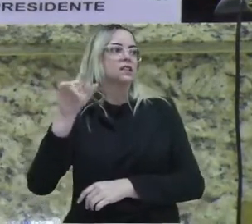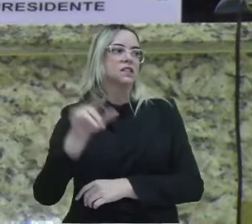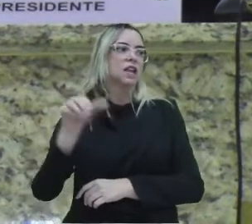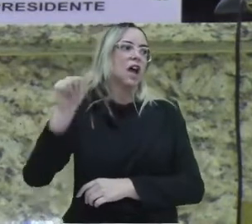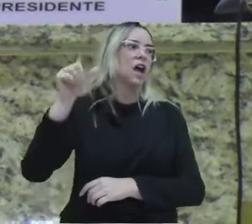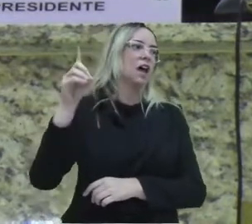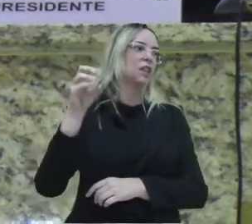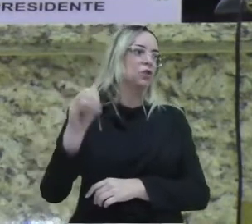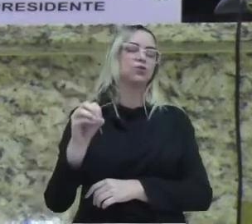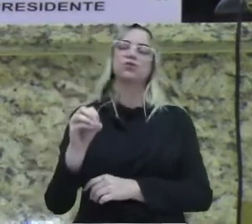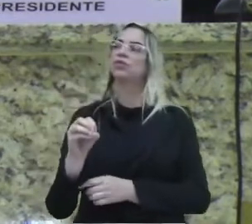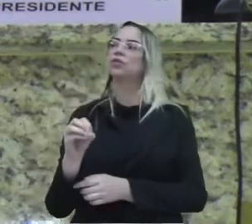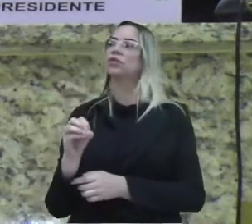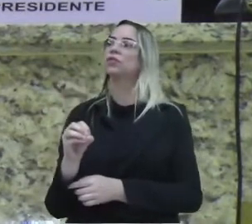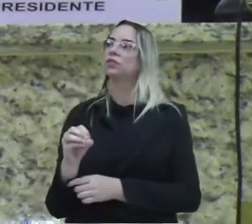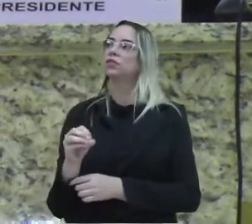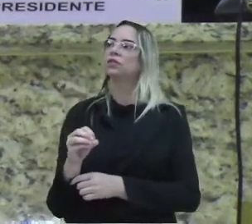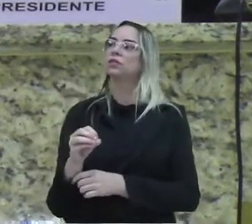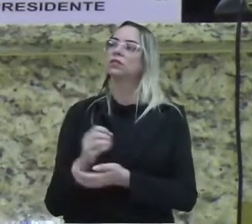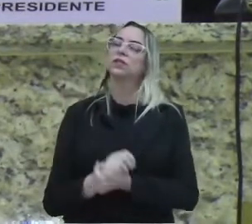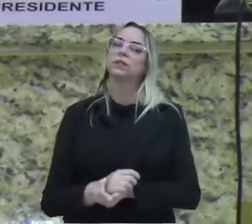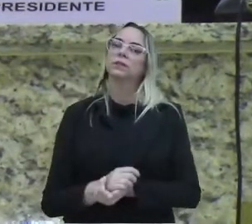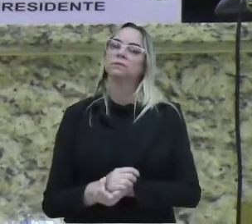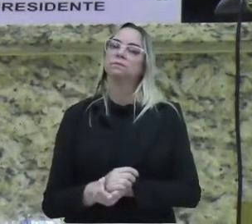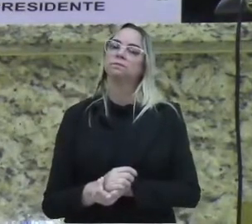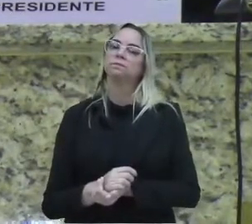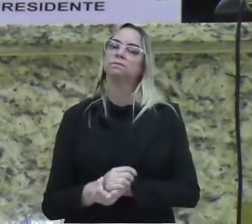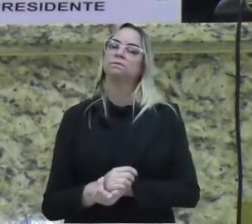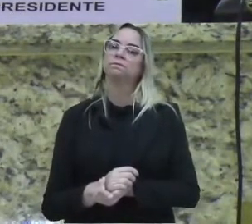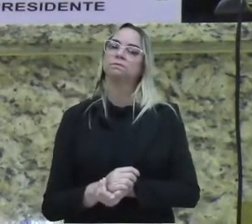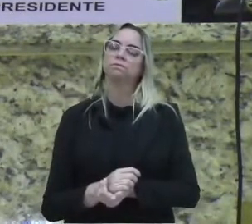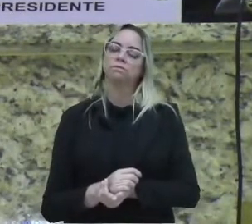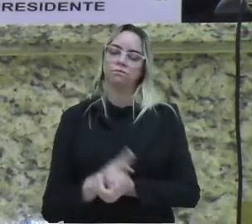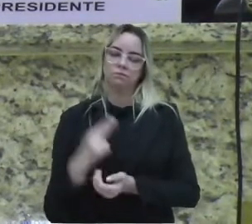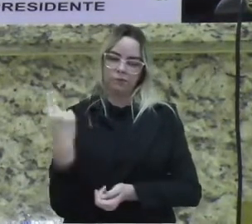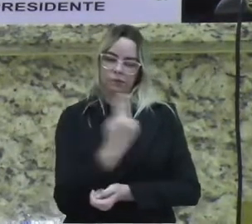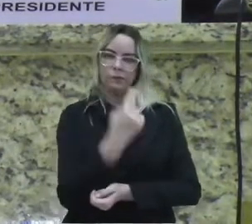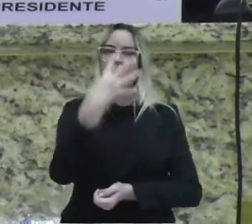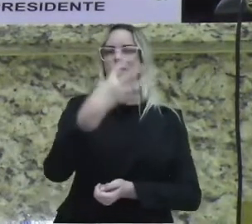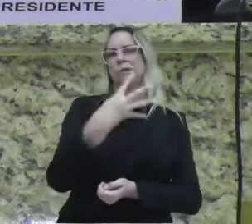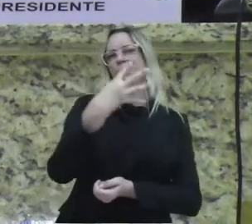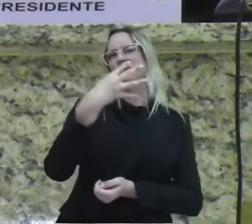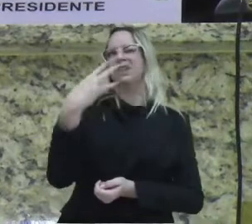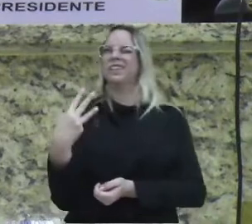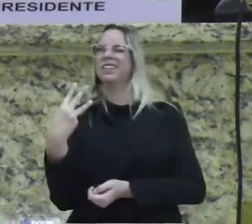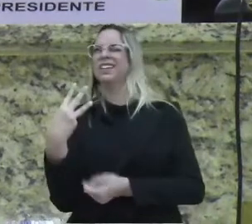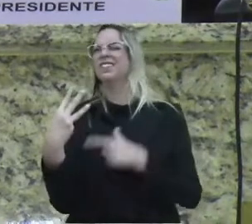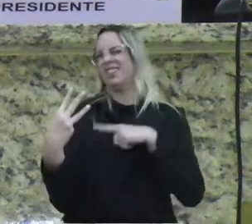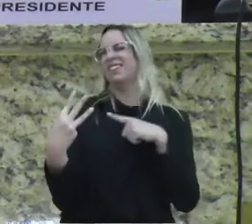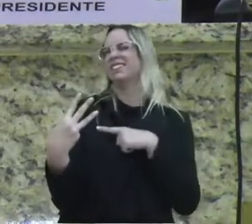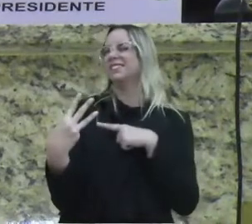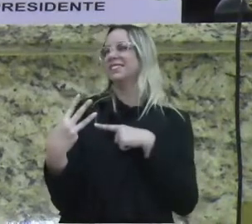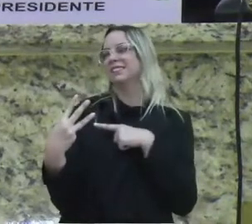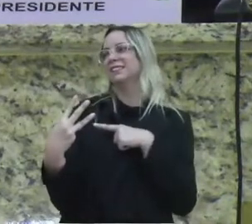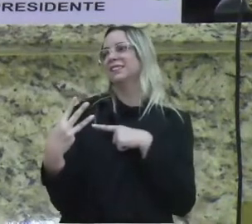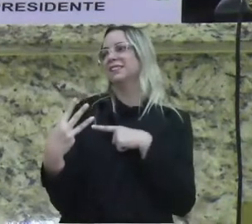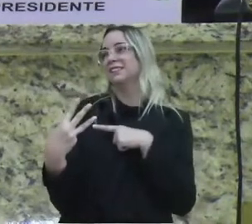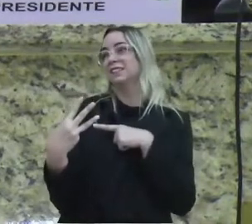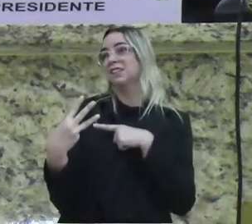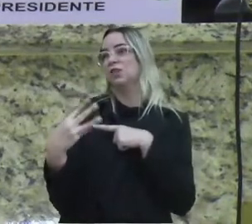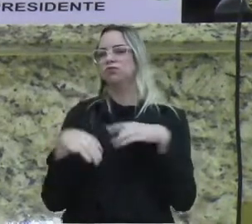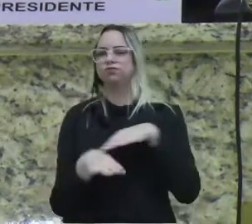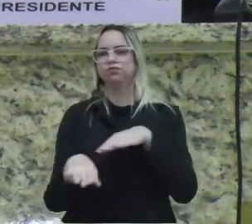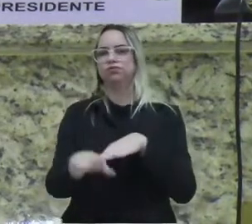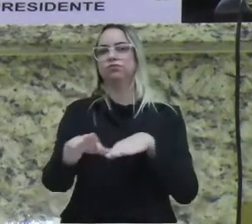ano, juntando a questão de todos os ônibus terceirizados. Nós temos 43, né, Emerson? 43 rotas de